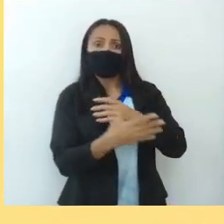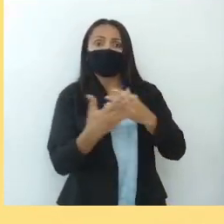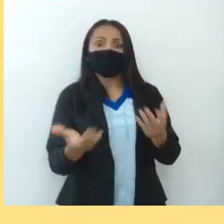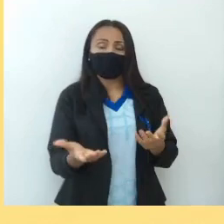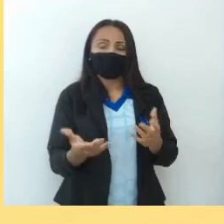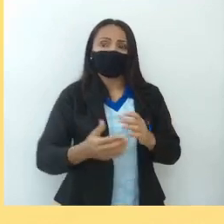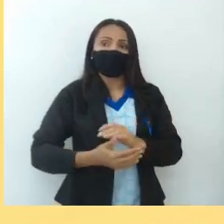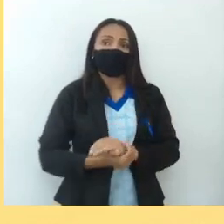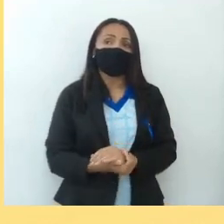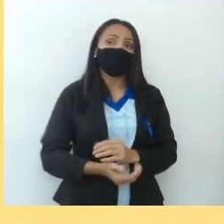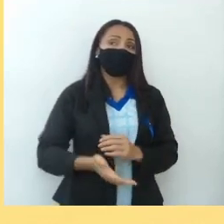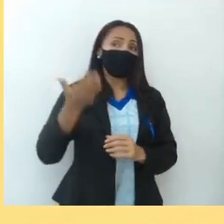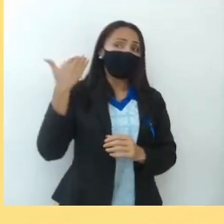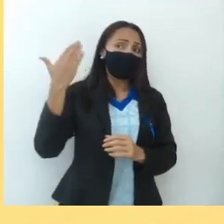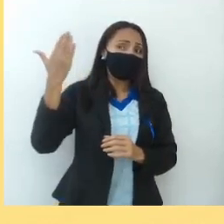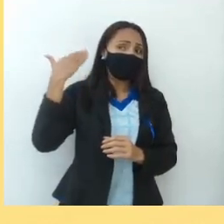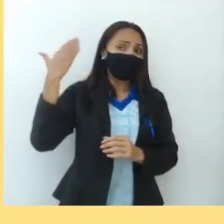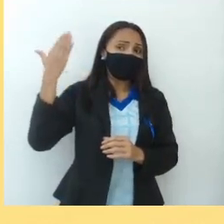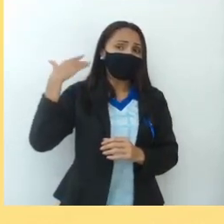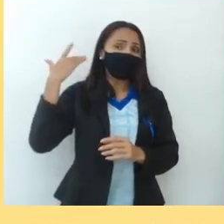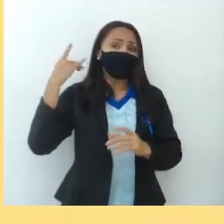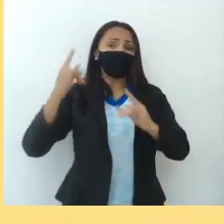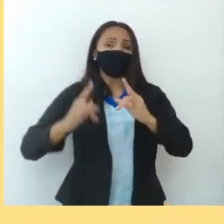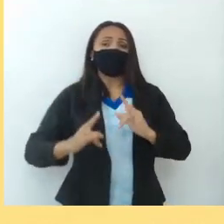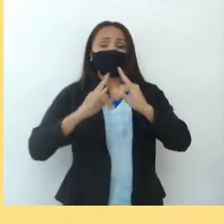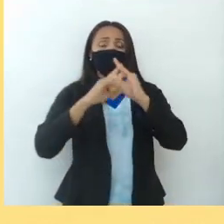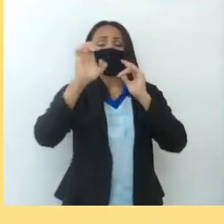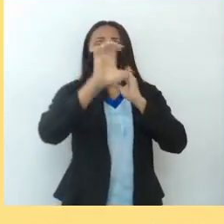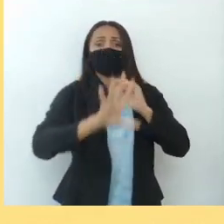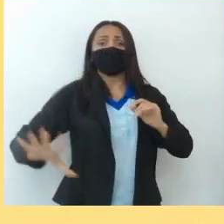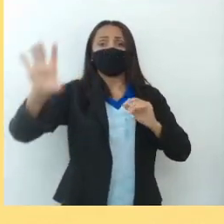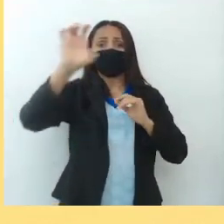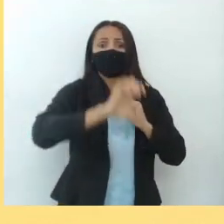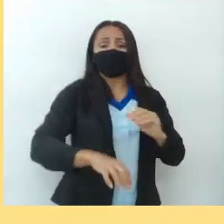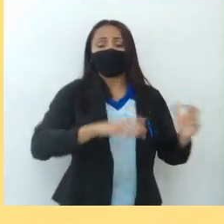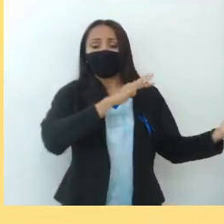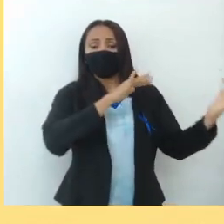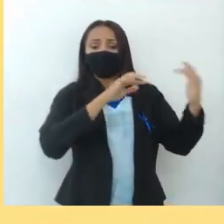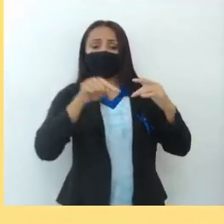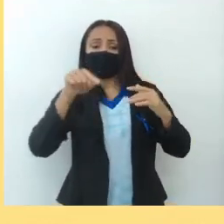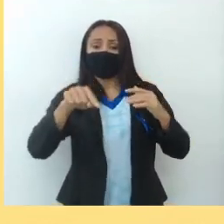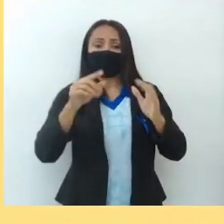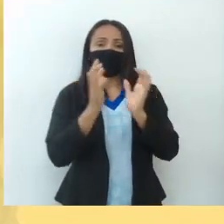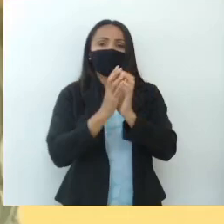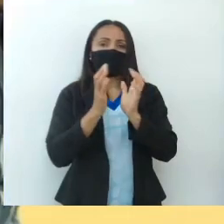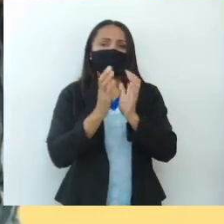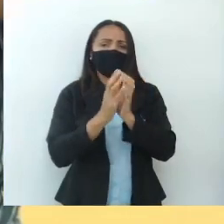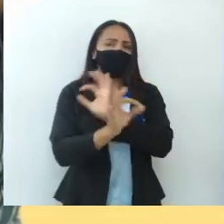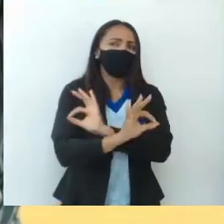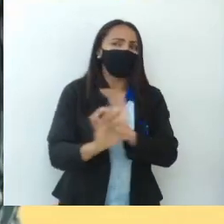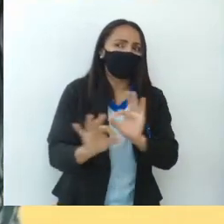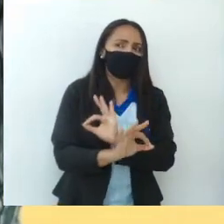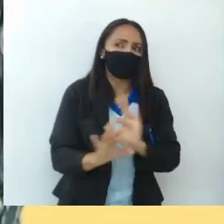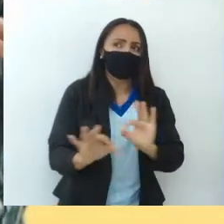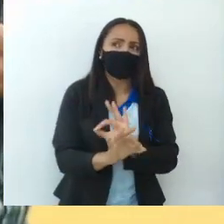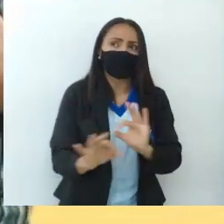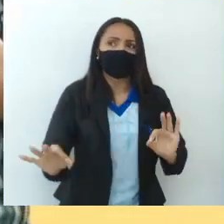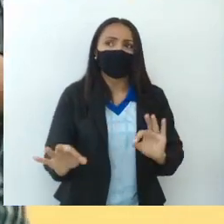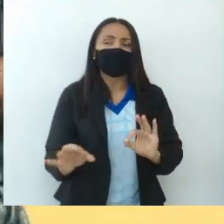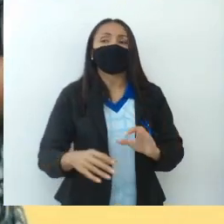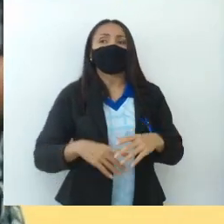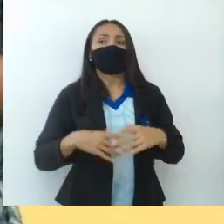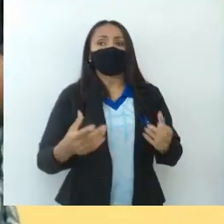oriundo lá de Paris, da Europa. Então, para Recife foi assim um espetáculo, as pessoas terem agora iluminação